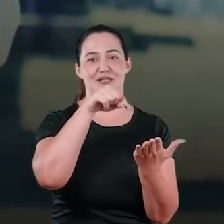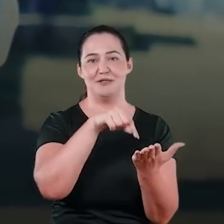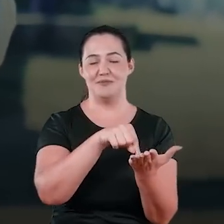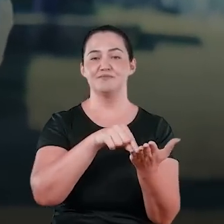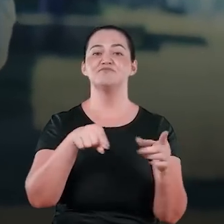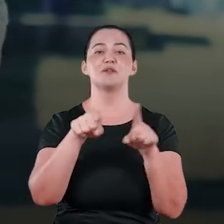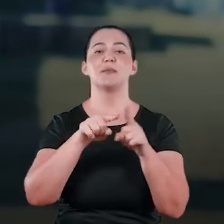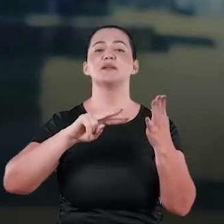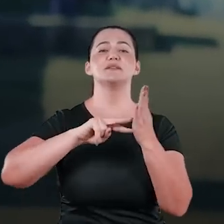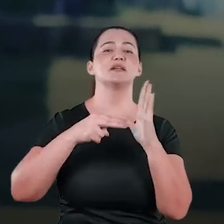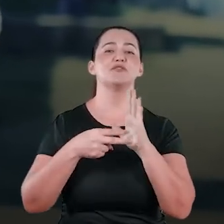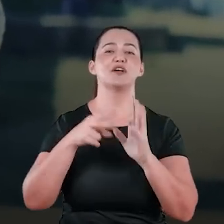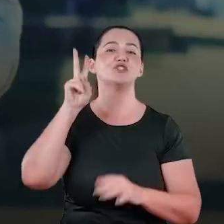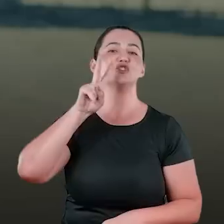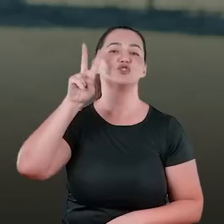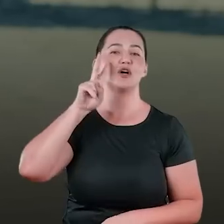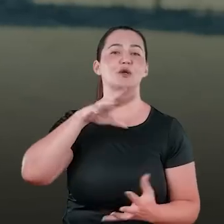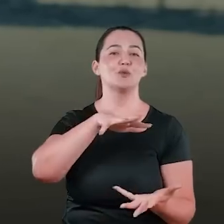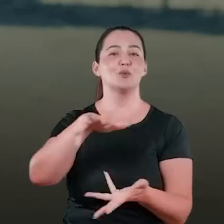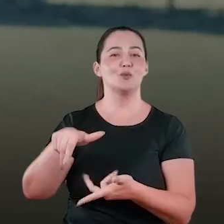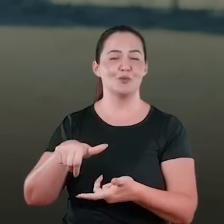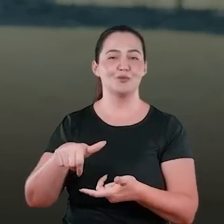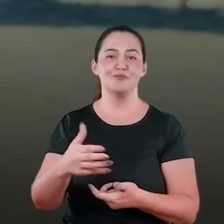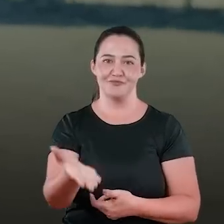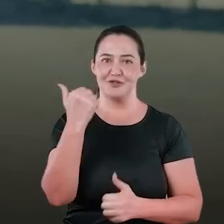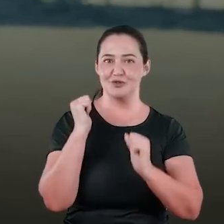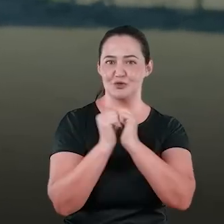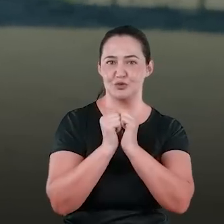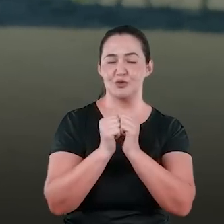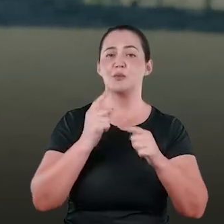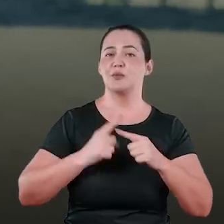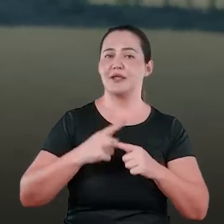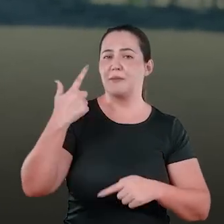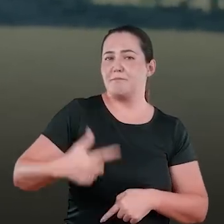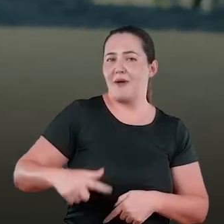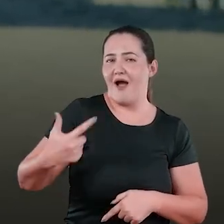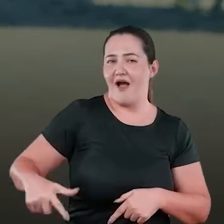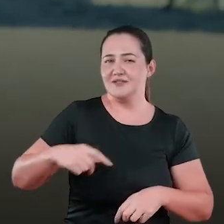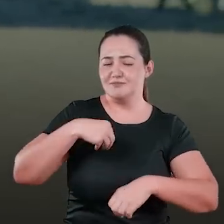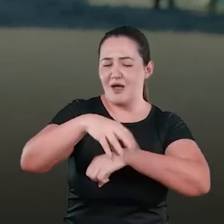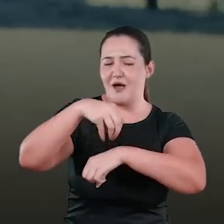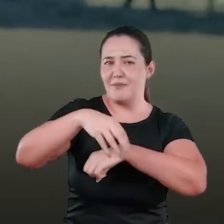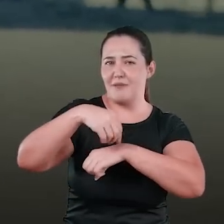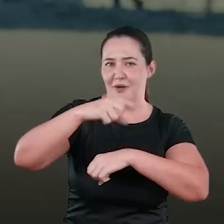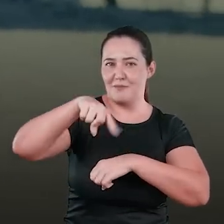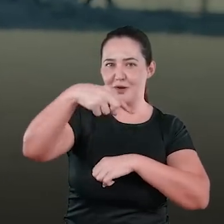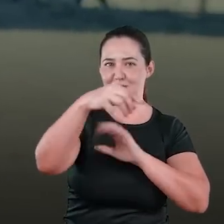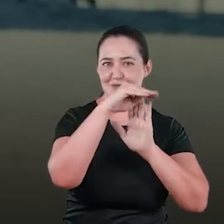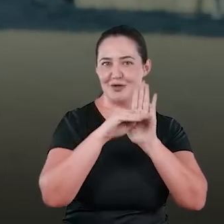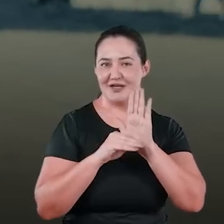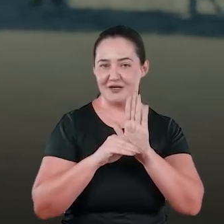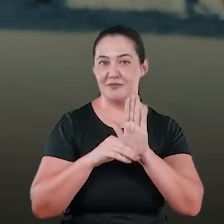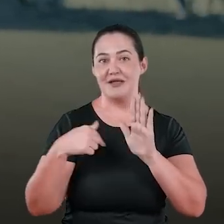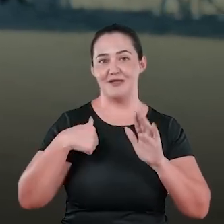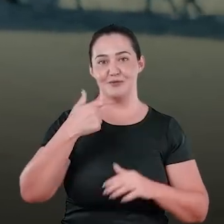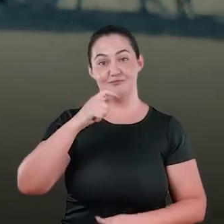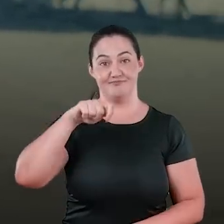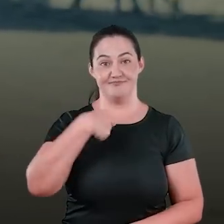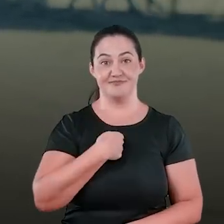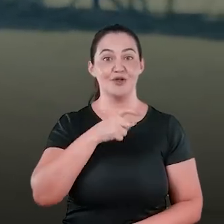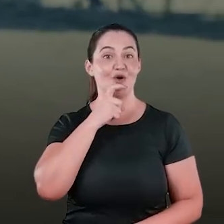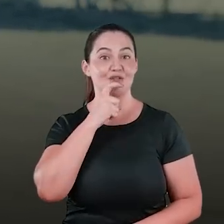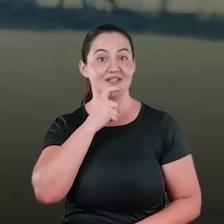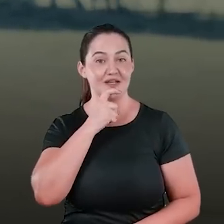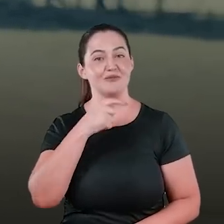do significado da história humana. Fique conosco porque nós temos ainda outras informações nos próximos episódios. Eu sou Rodrigo Silva e